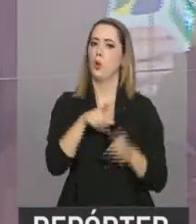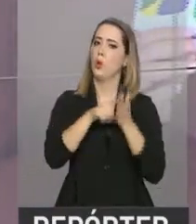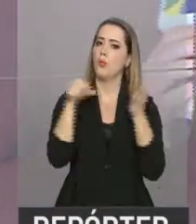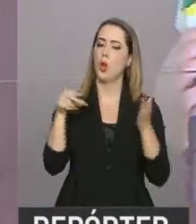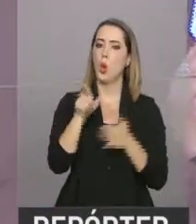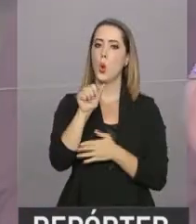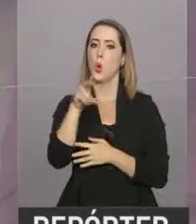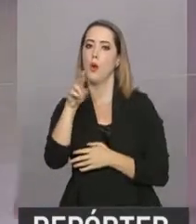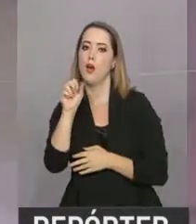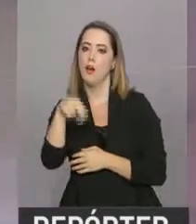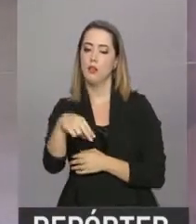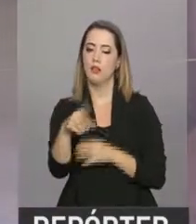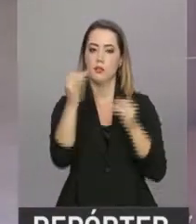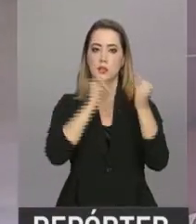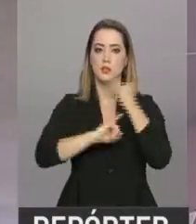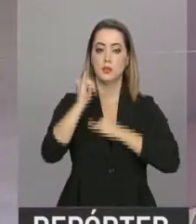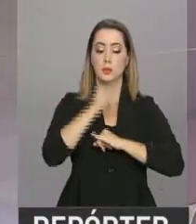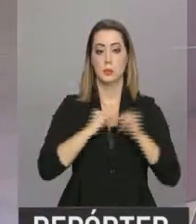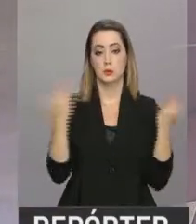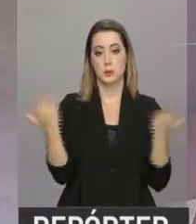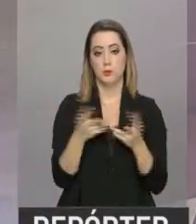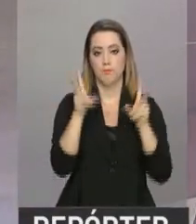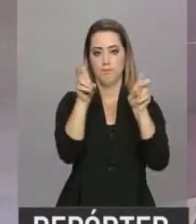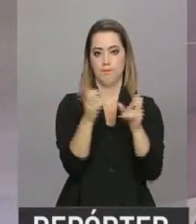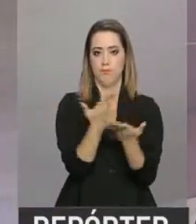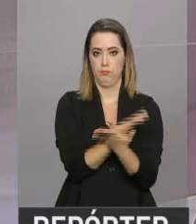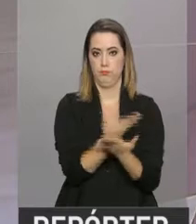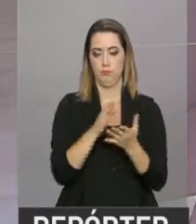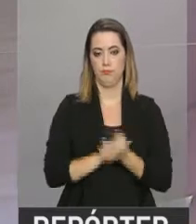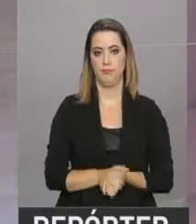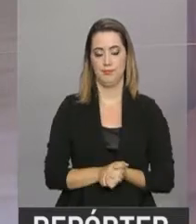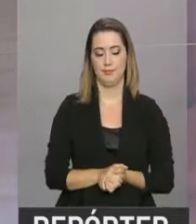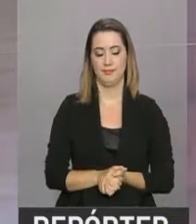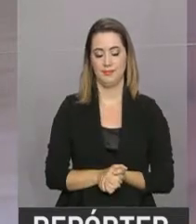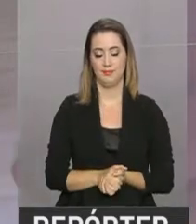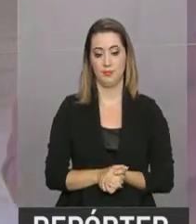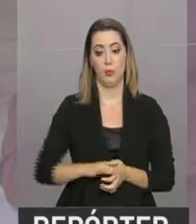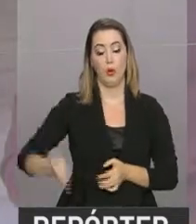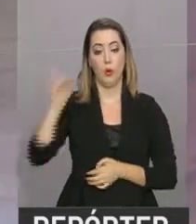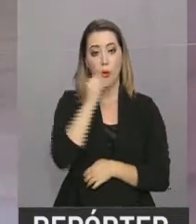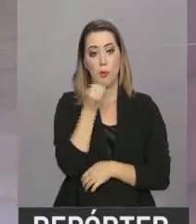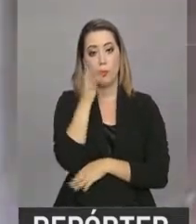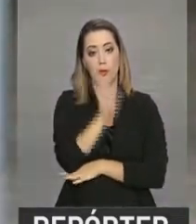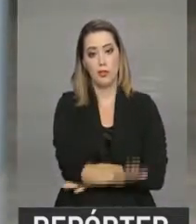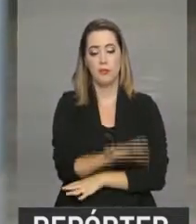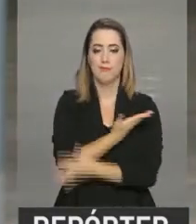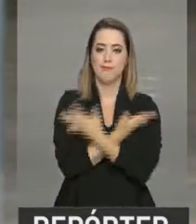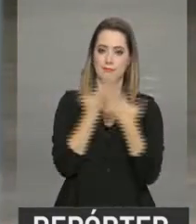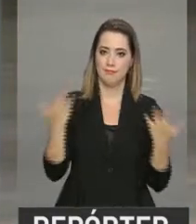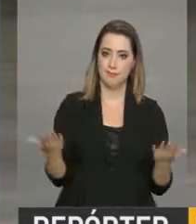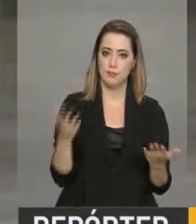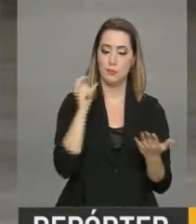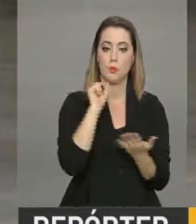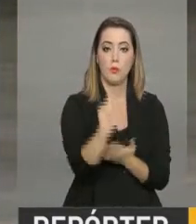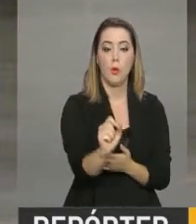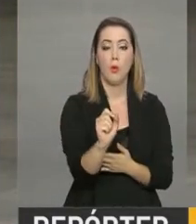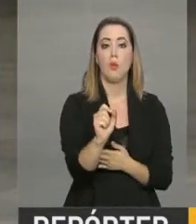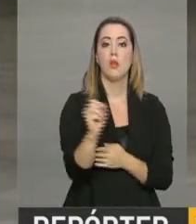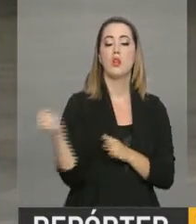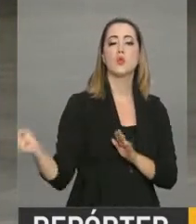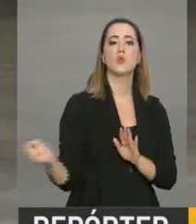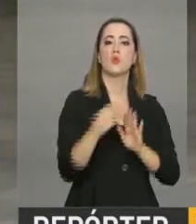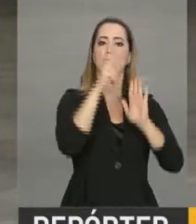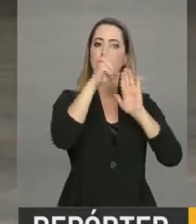cara que traz pra gente as informações sobre esse assunto boa tarde luana falar josé luis boa tarde boa tarde a todos a reforma proposta